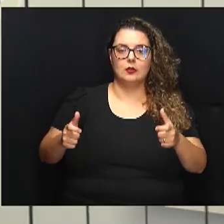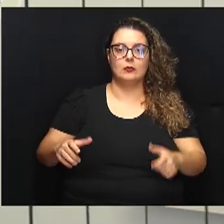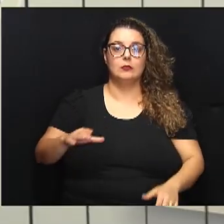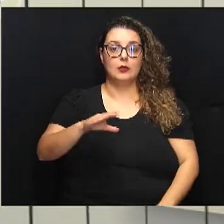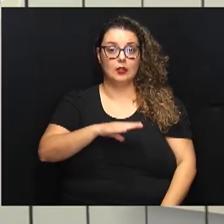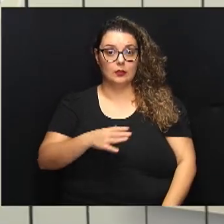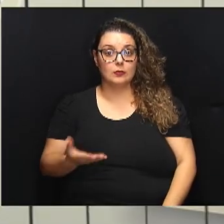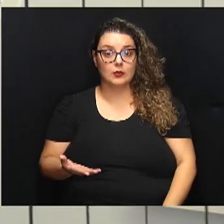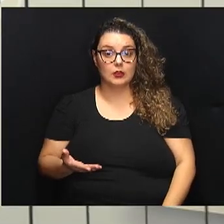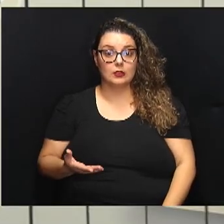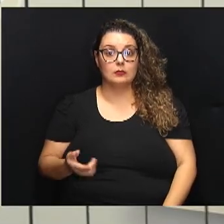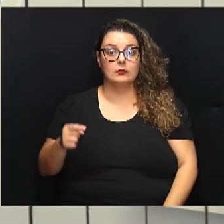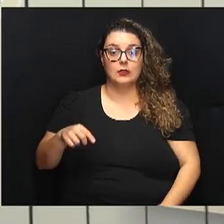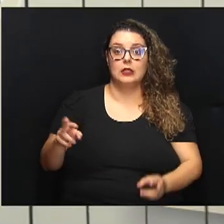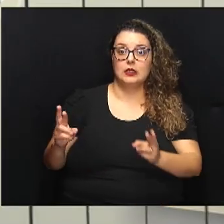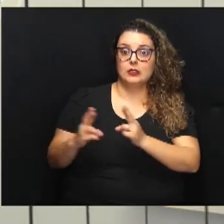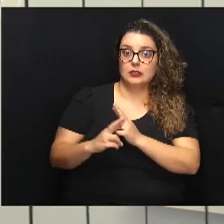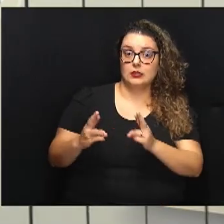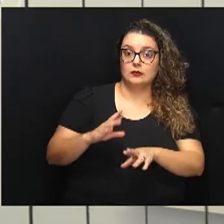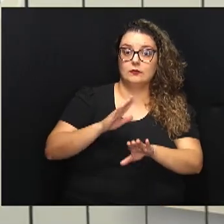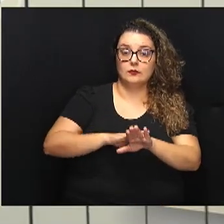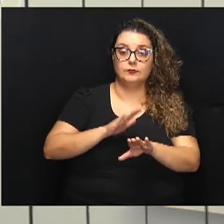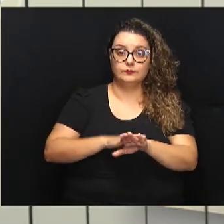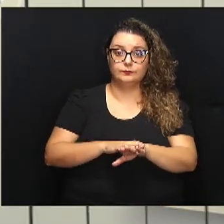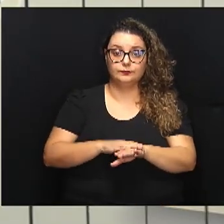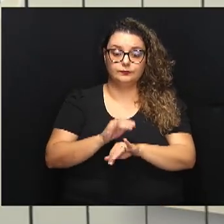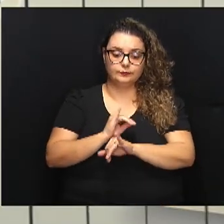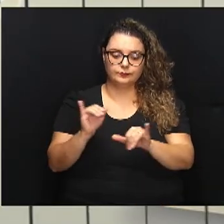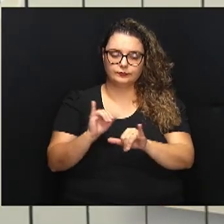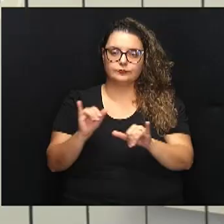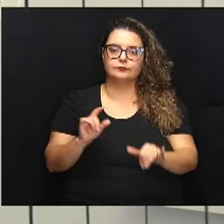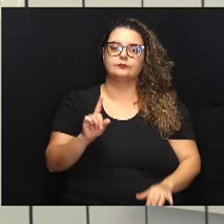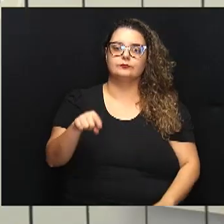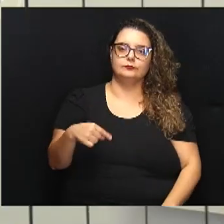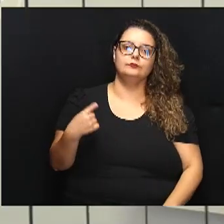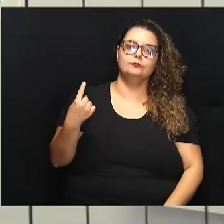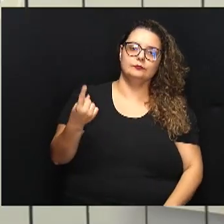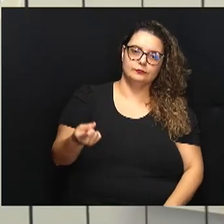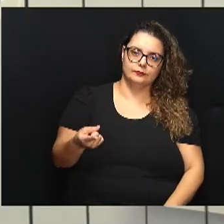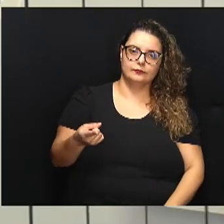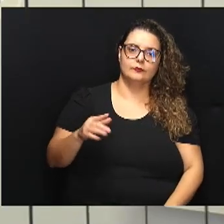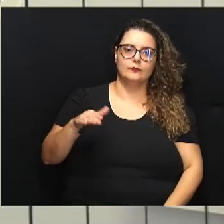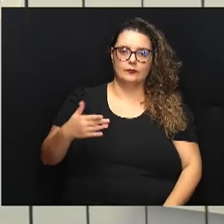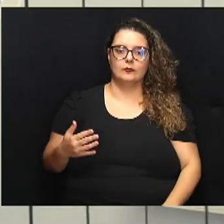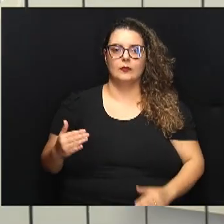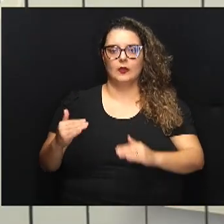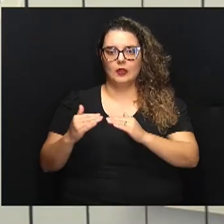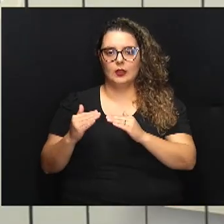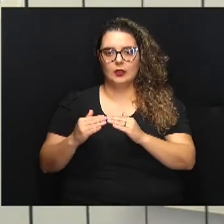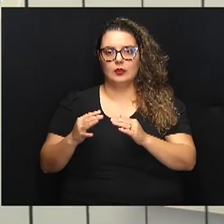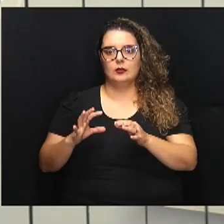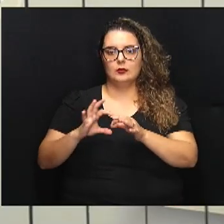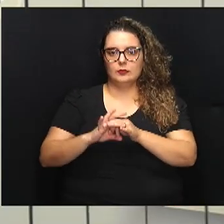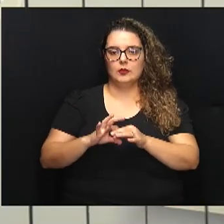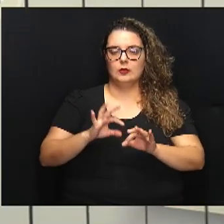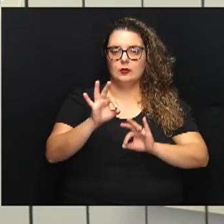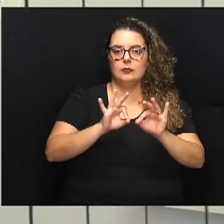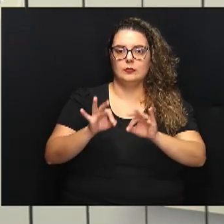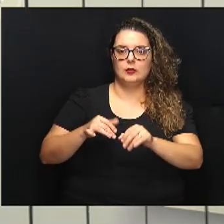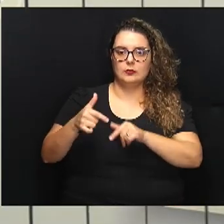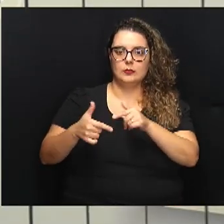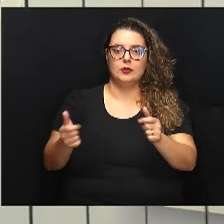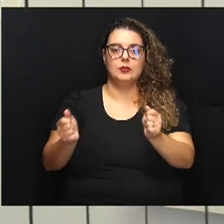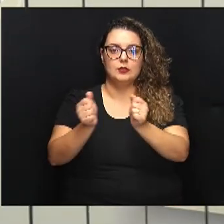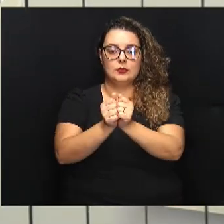município. Essa relação de atividades vai ser divulgada posteriormente, quando for pactuado o plano de trabalho de forma